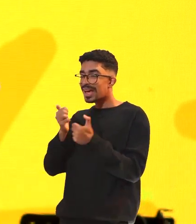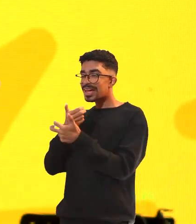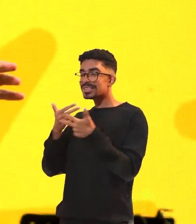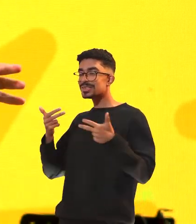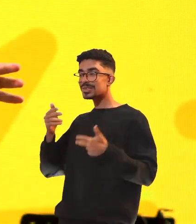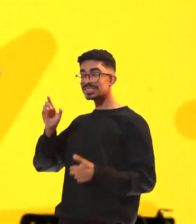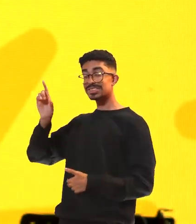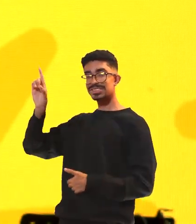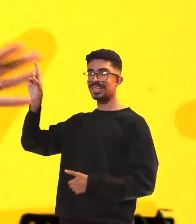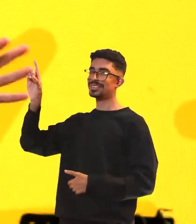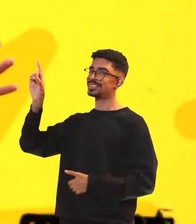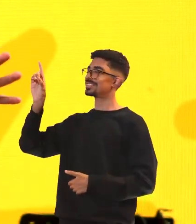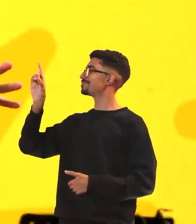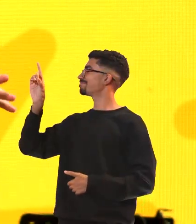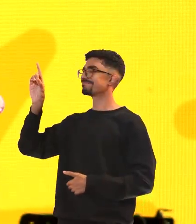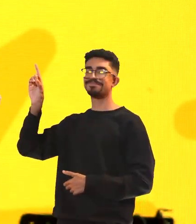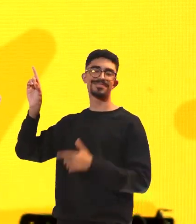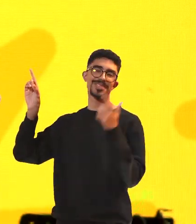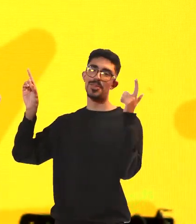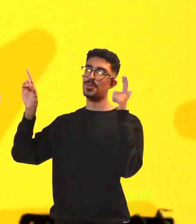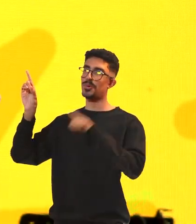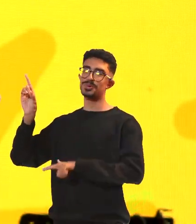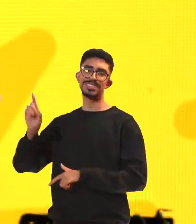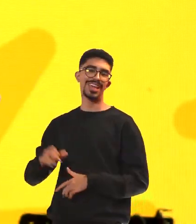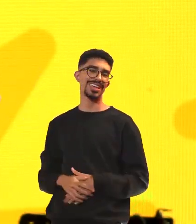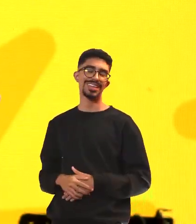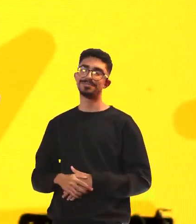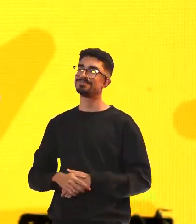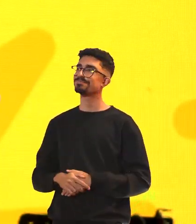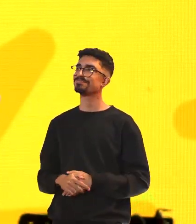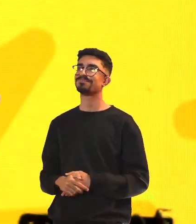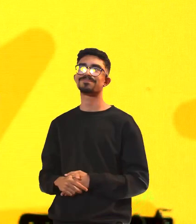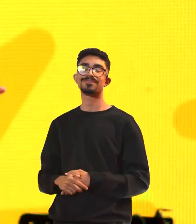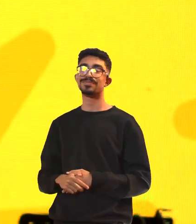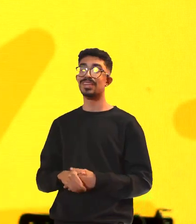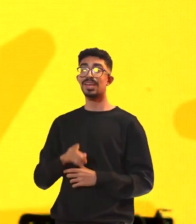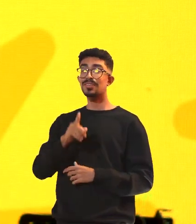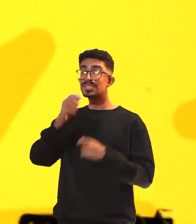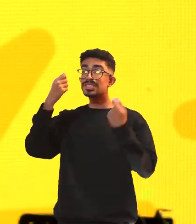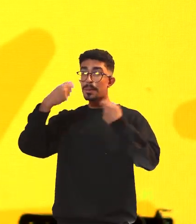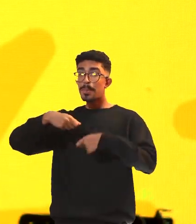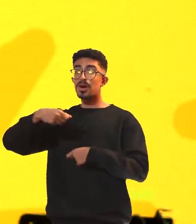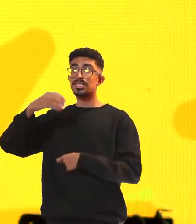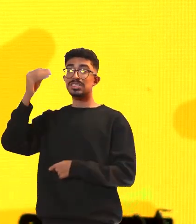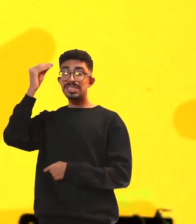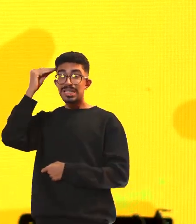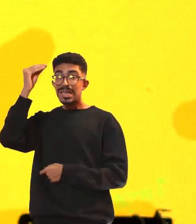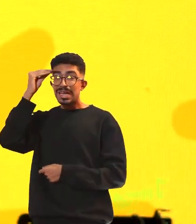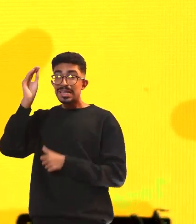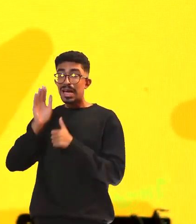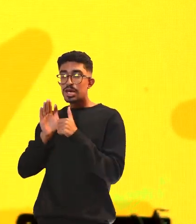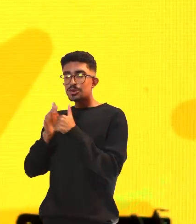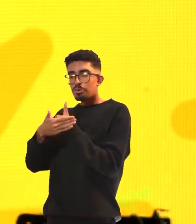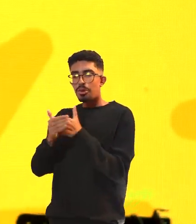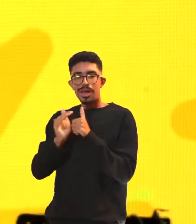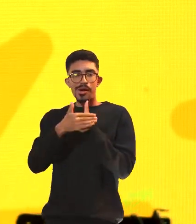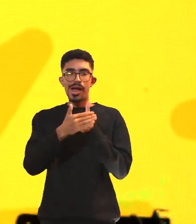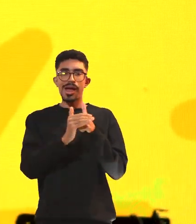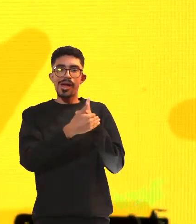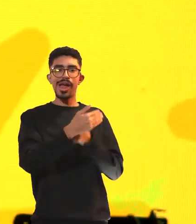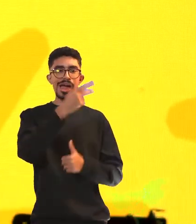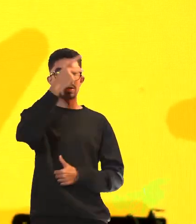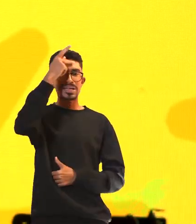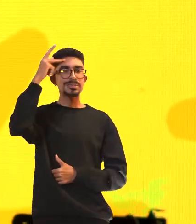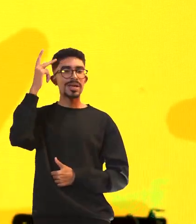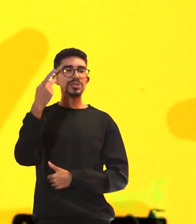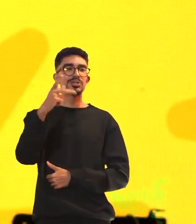música infantil, né? Não dá para brincar de esconde-esconde com Deus. E não dá. Está lá Davi, batem na porta. O